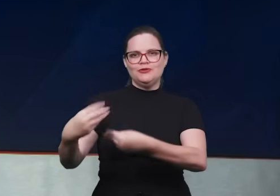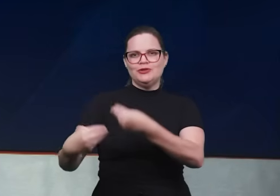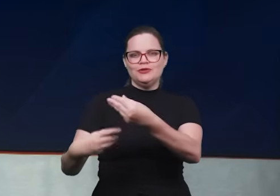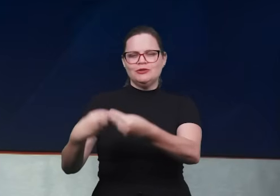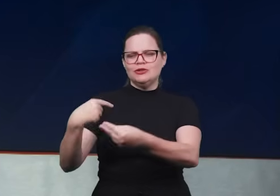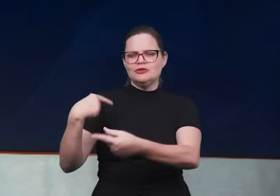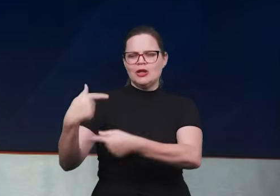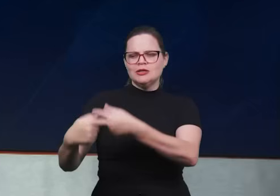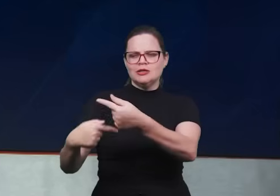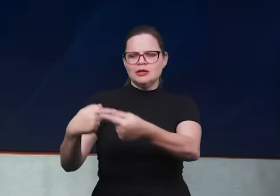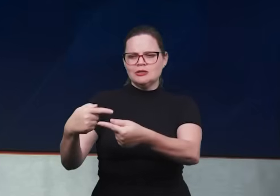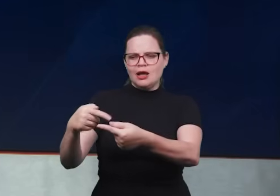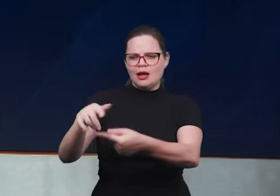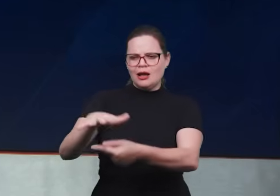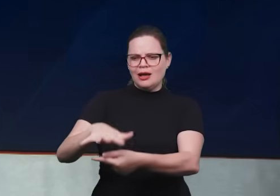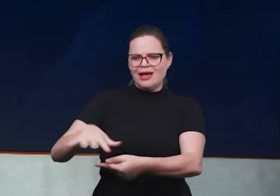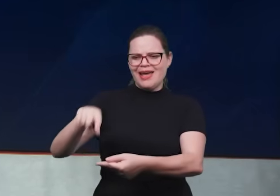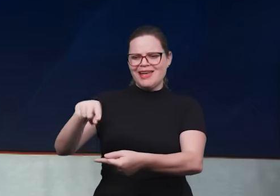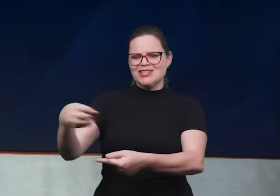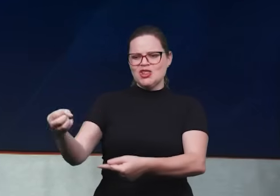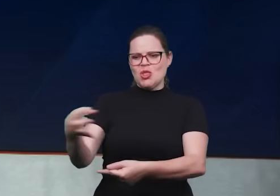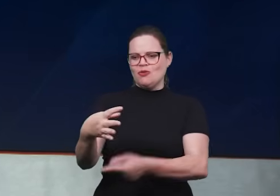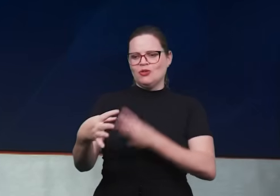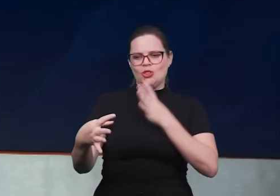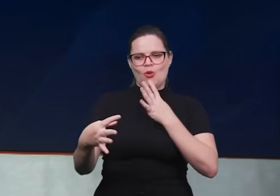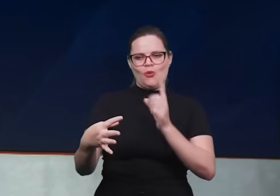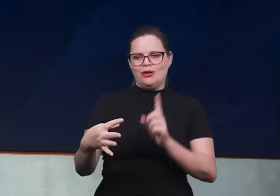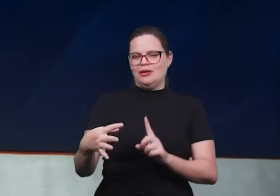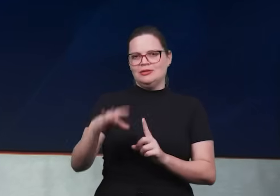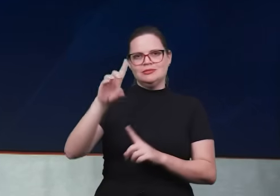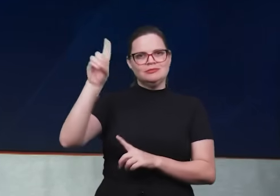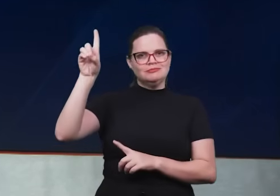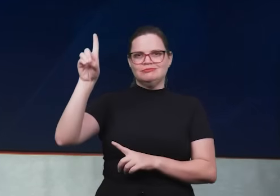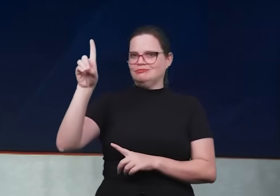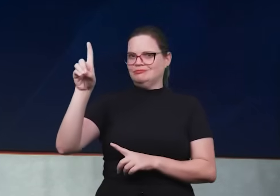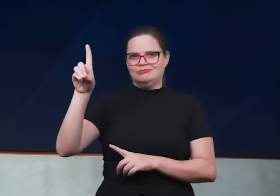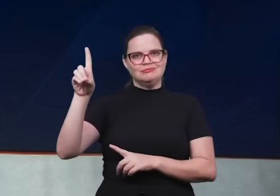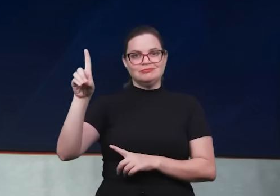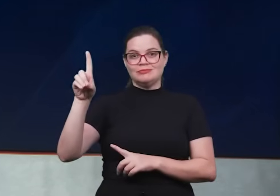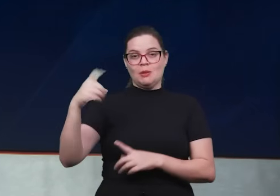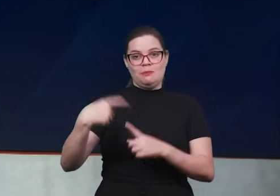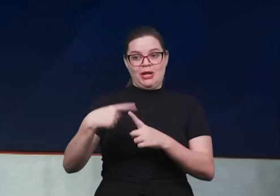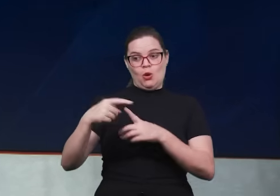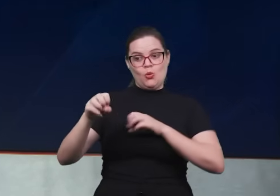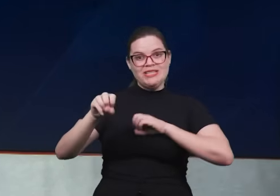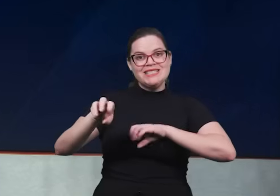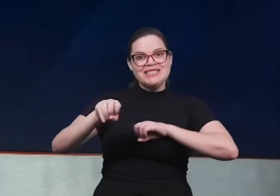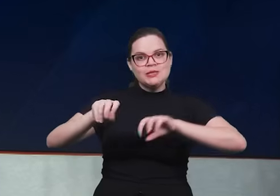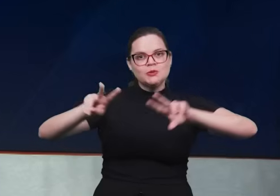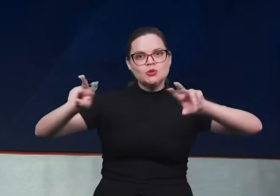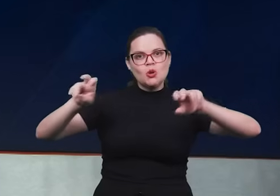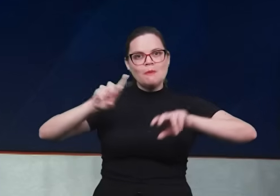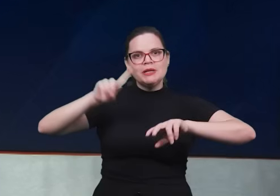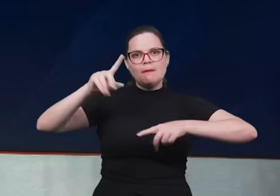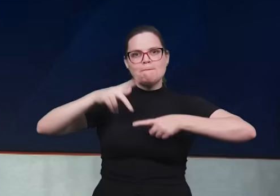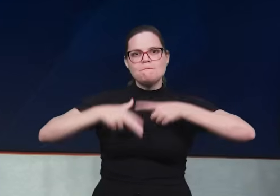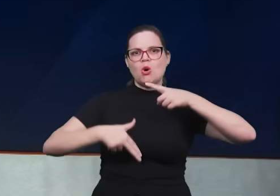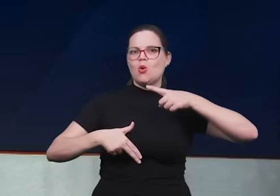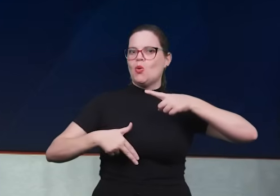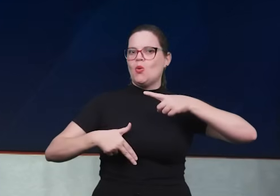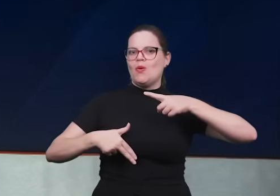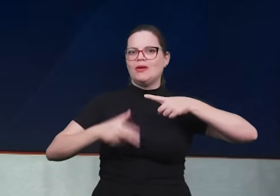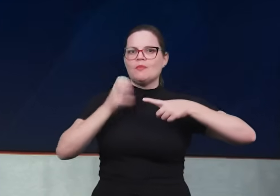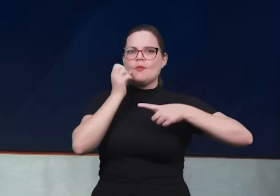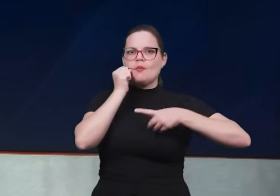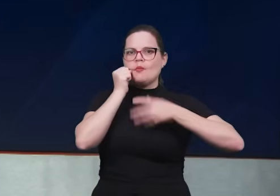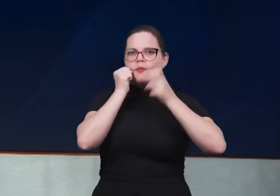tempo e essa geração não conhecia o Senhor. A transmissão do conhecimento de Deus foi interrompida